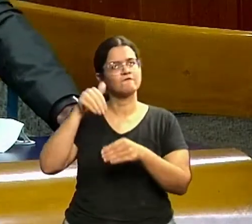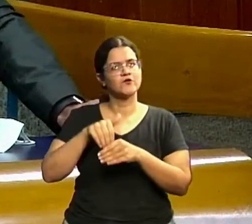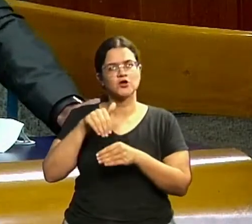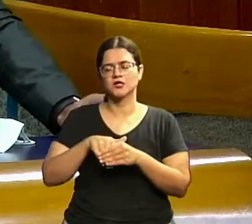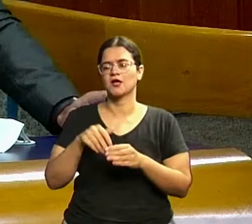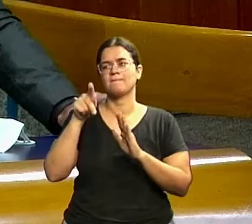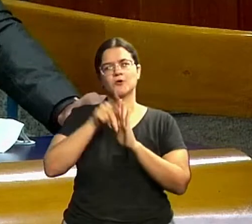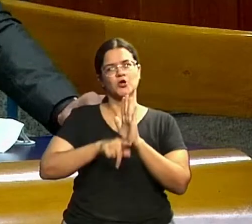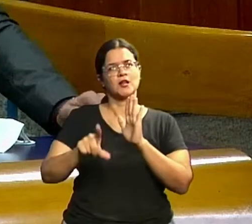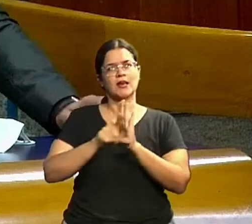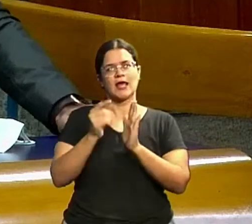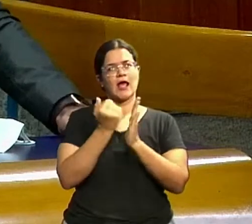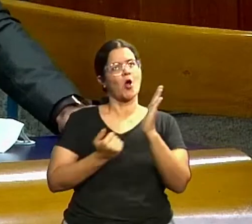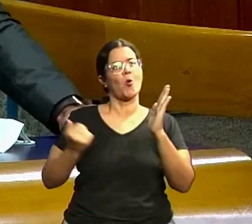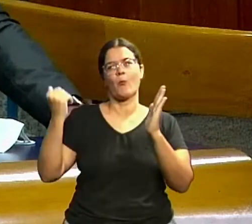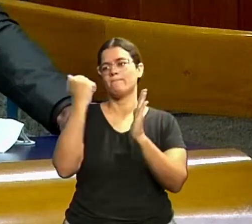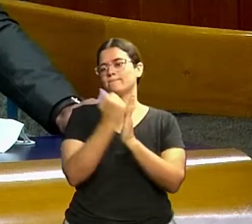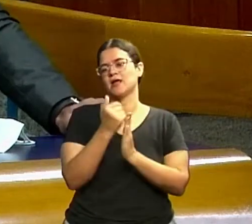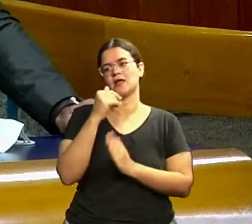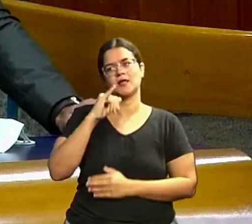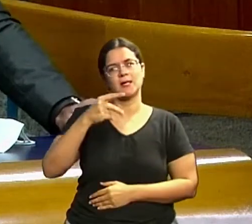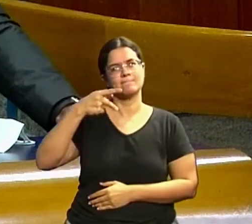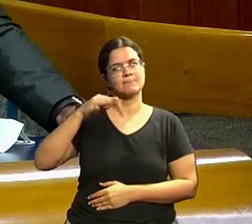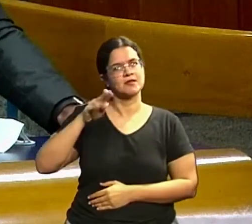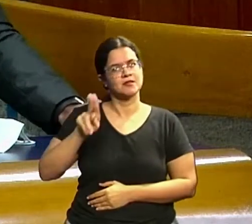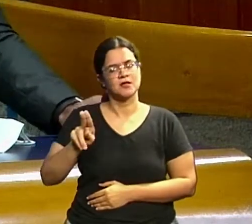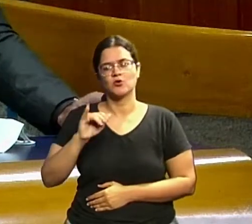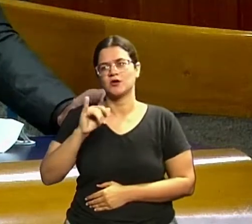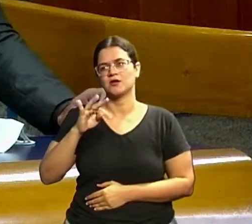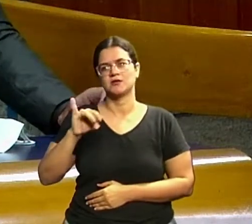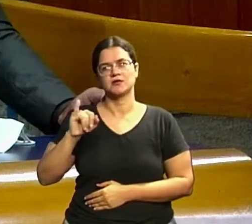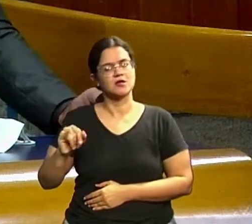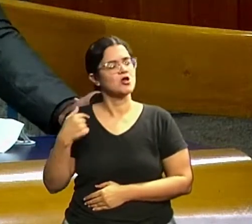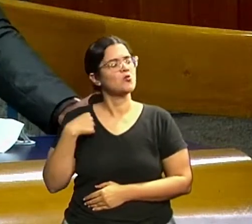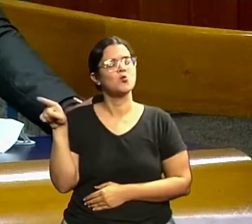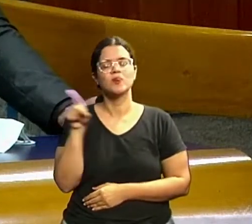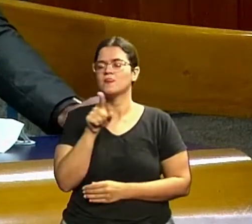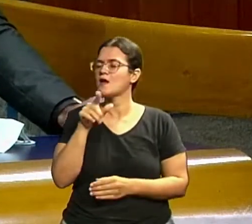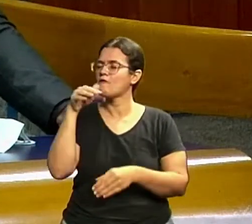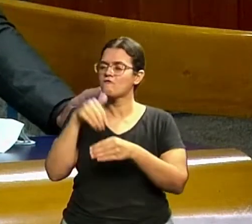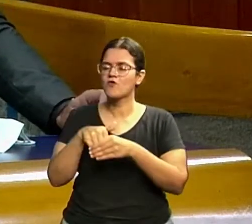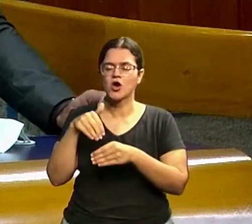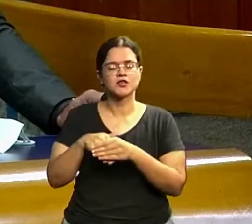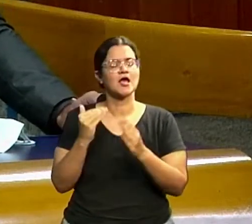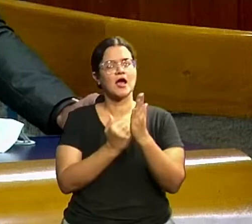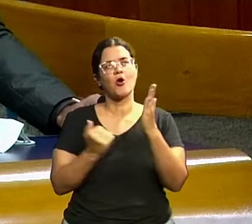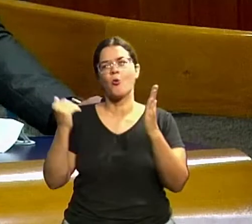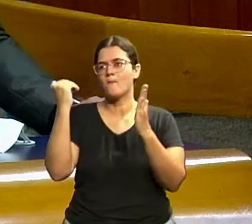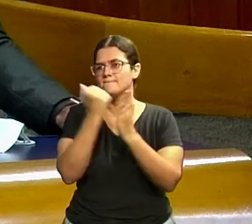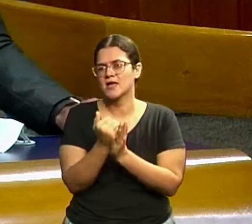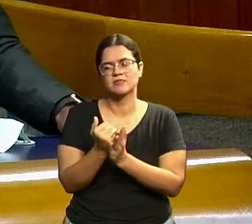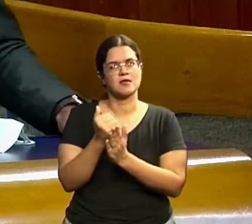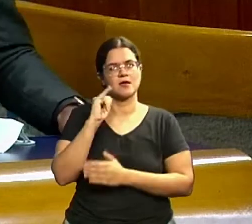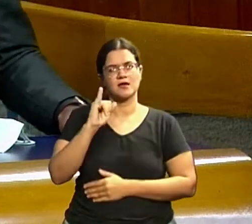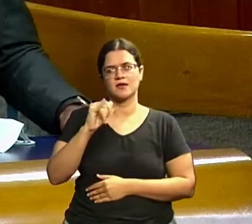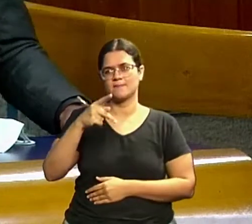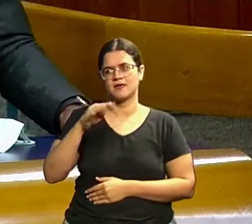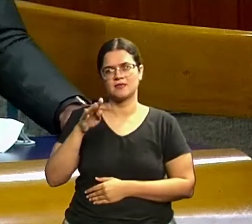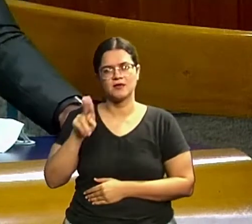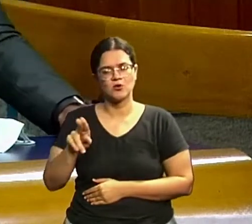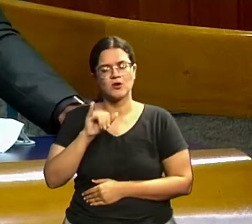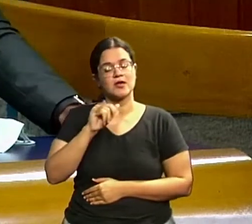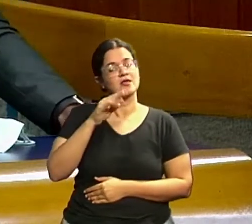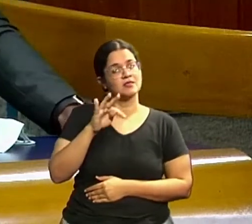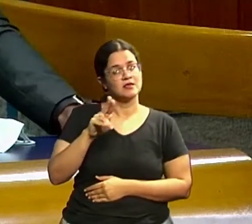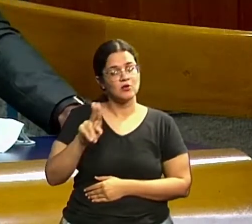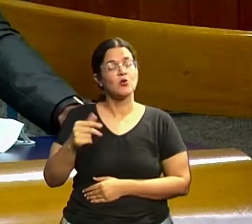projeto de lei de aumento de IPTU e ITU. Eu não votei projeto de lei de aumento de IPTU e ITU.